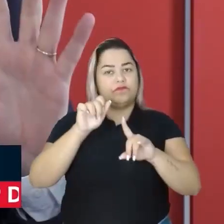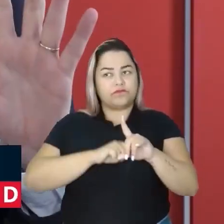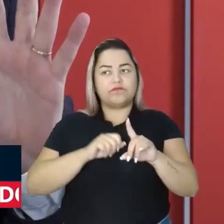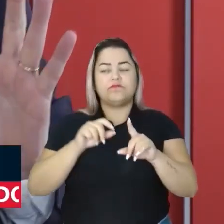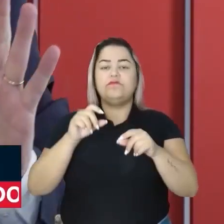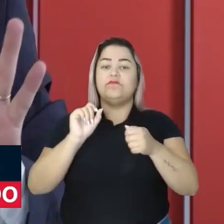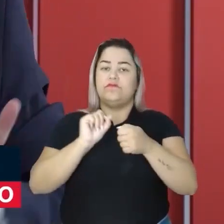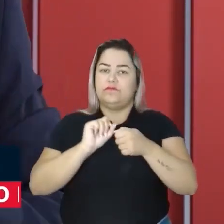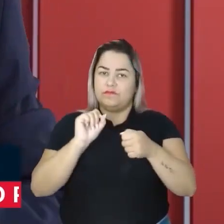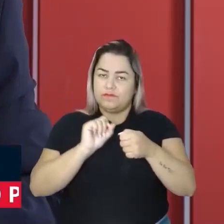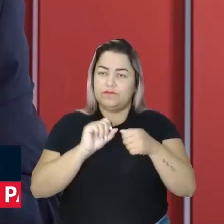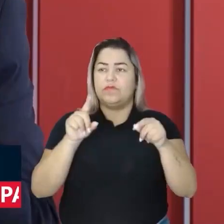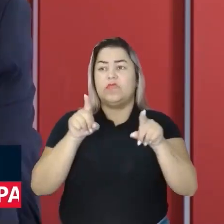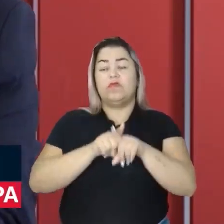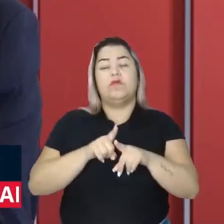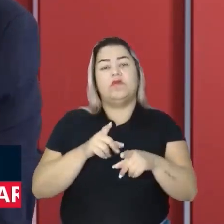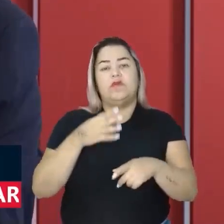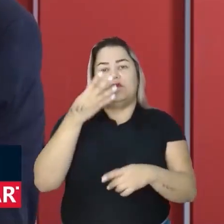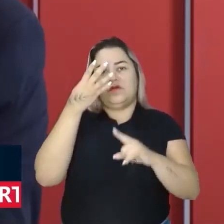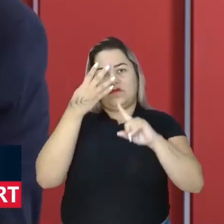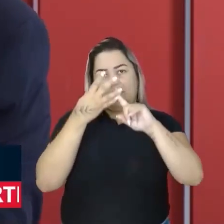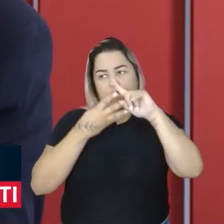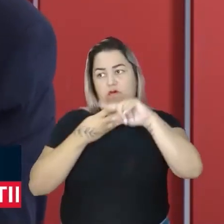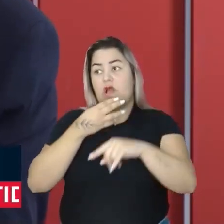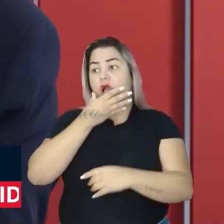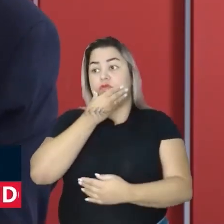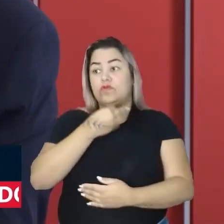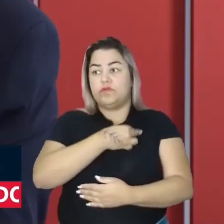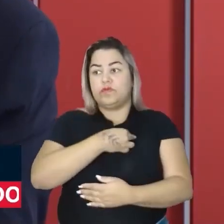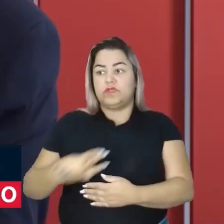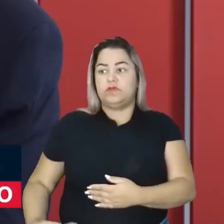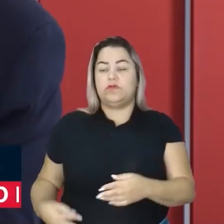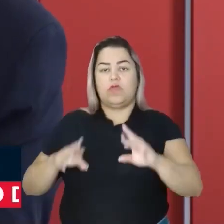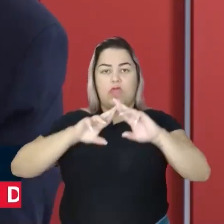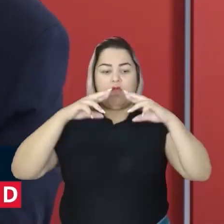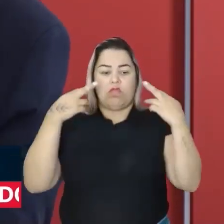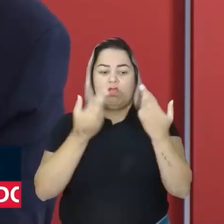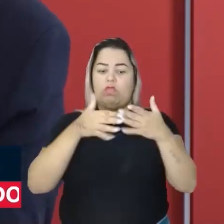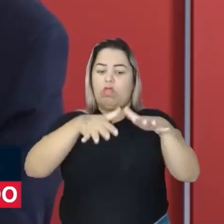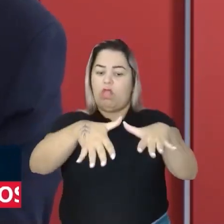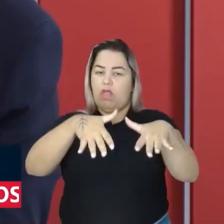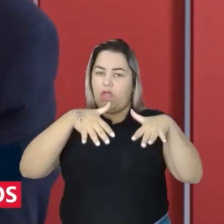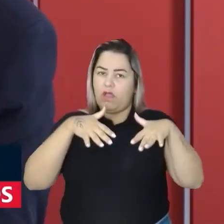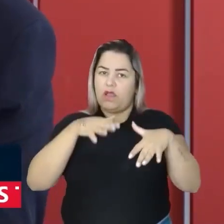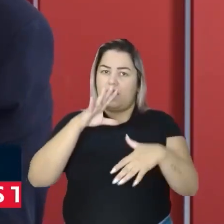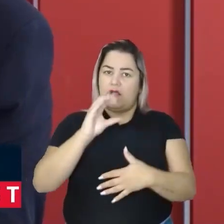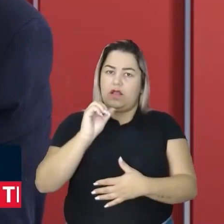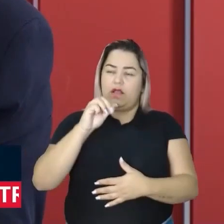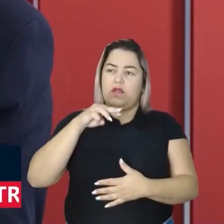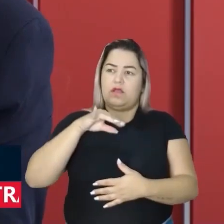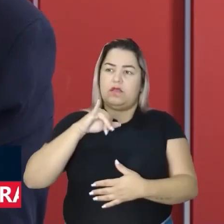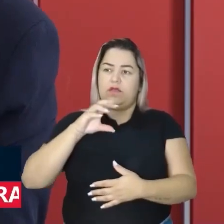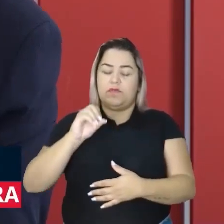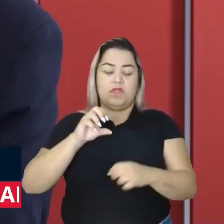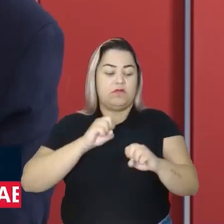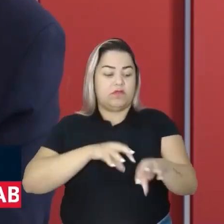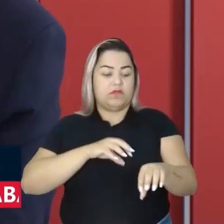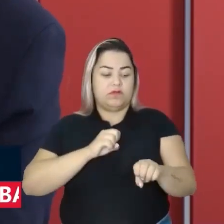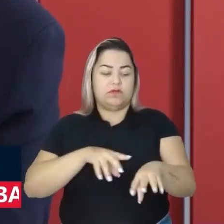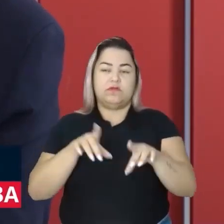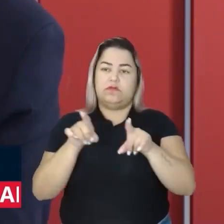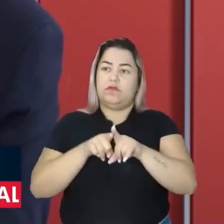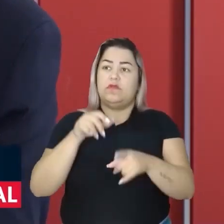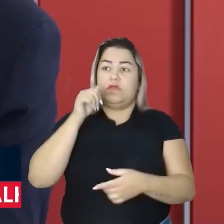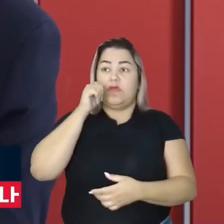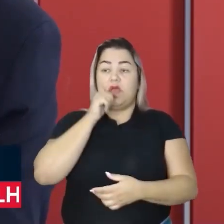né? Onde estavam 4 ministros reunidos na sala, no auditório. O ministro Camilo da Educação, a